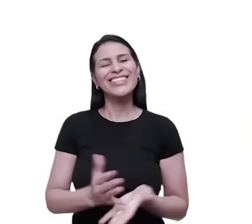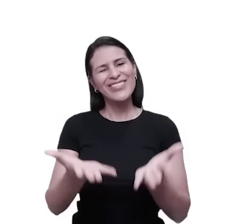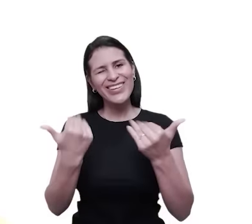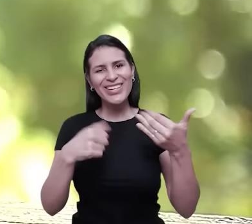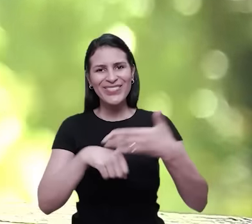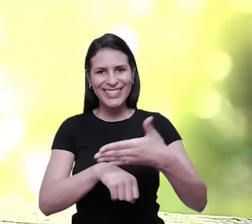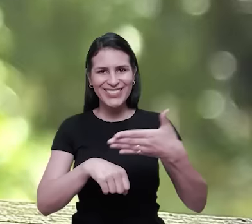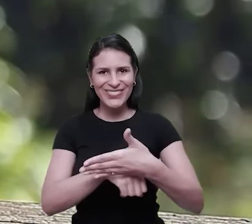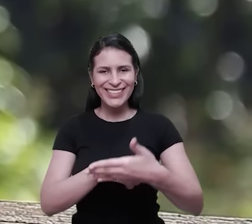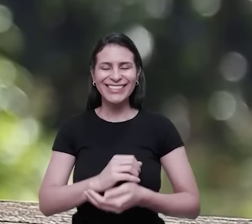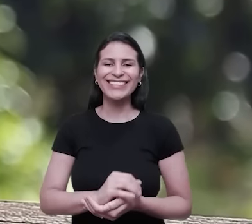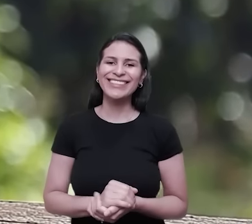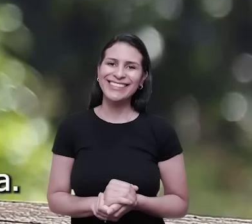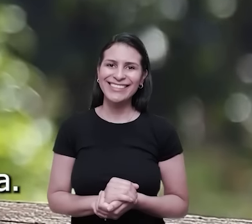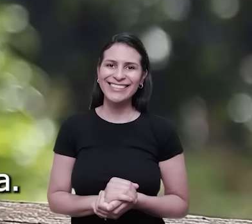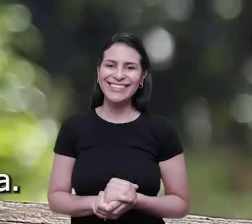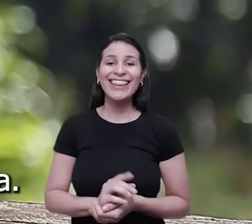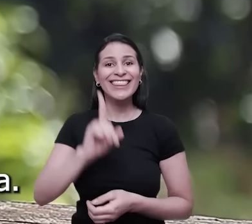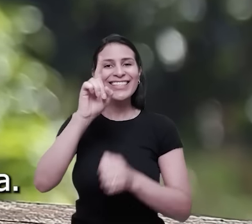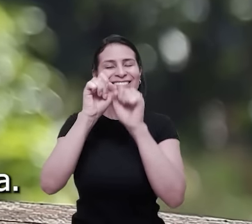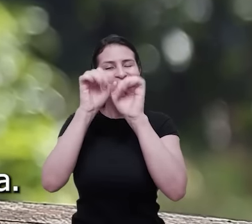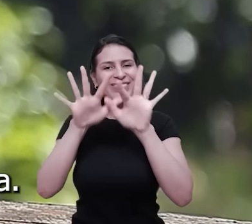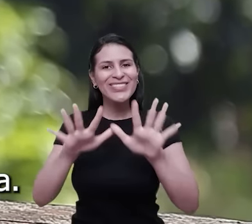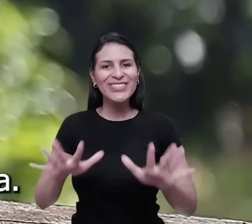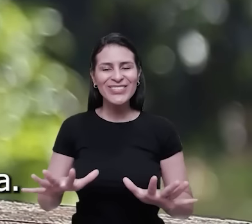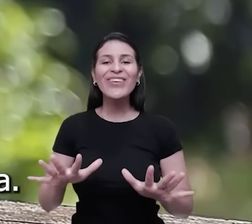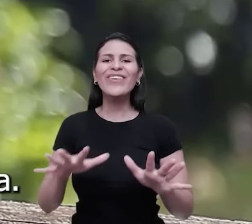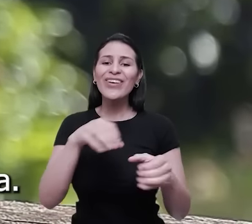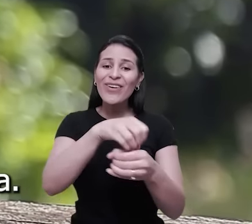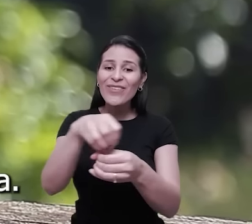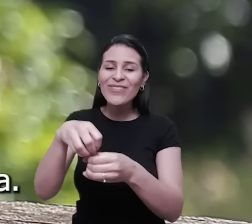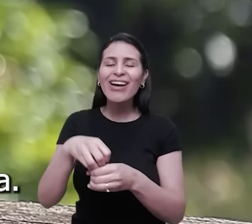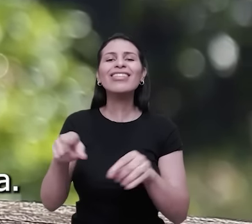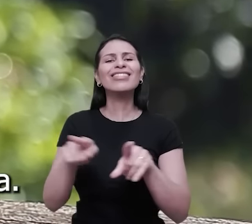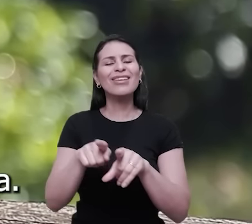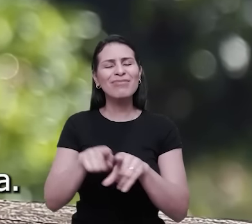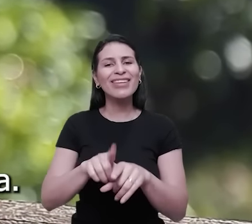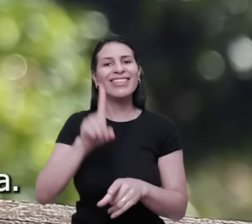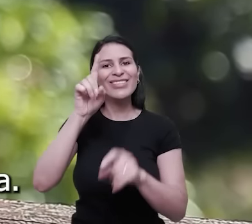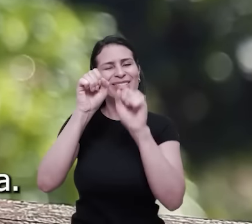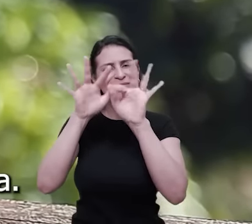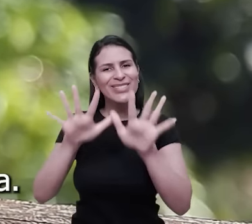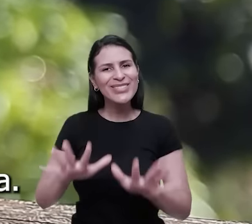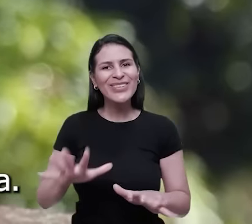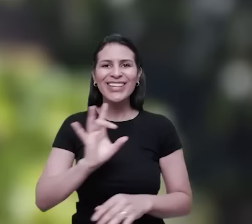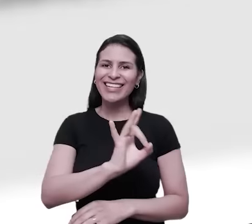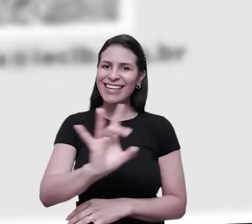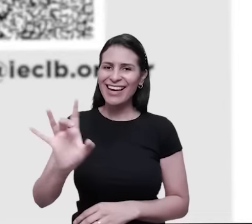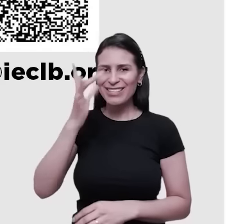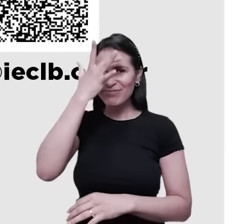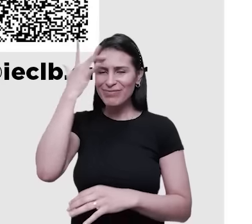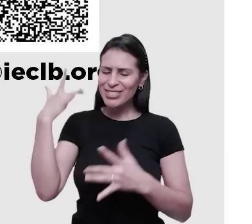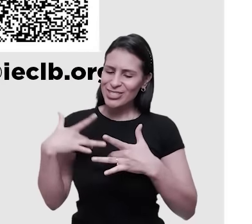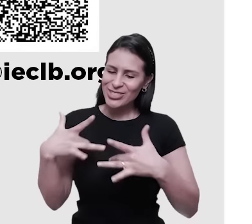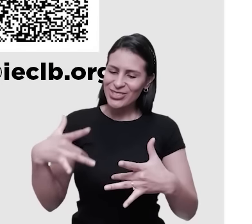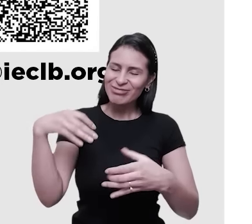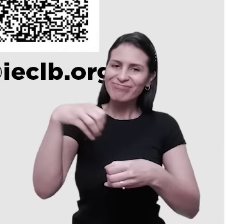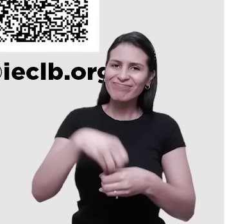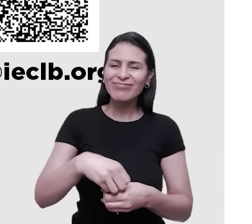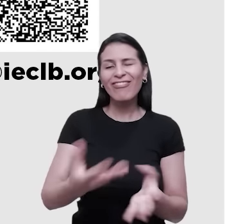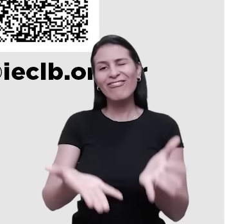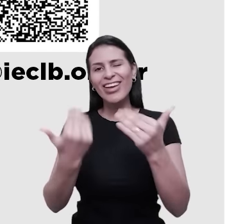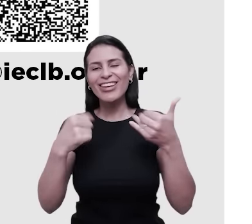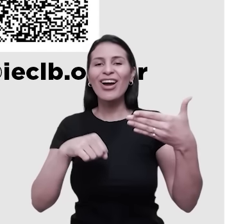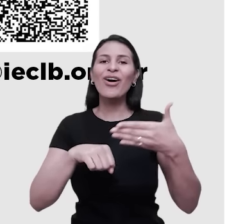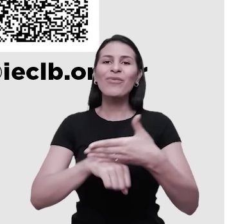Participe! Que Deus abençoe cada dádiva recebida e abençoe a cada pessoa doadora. Oferte ao Fundo de